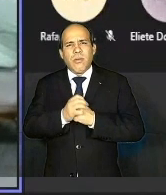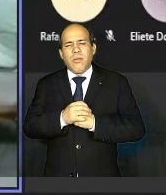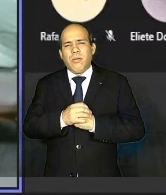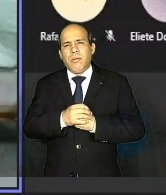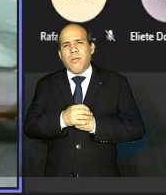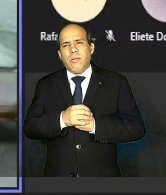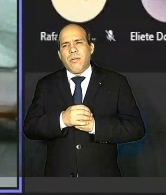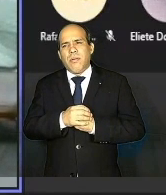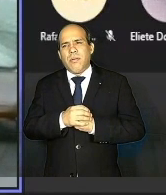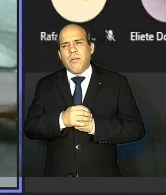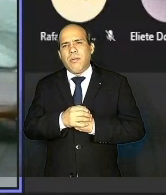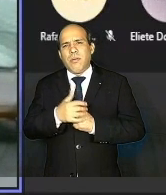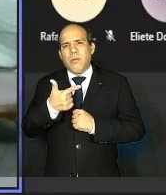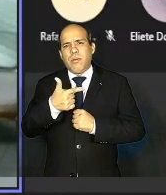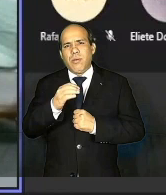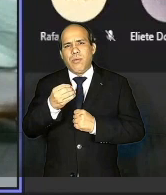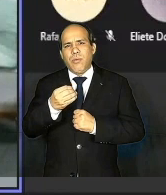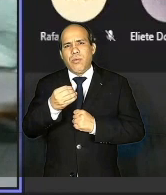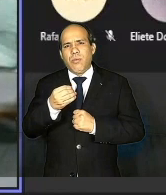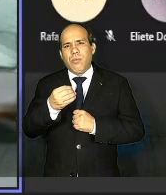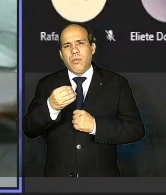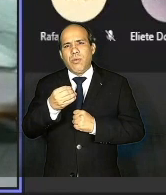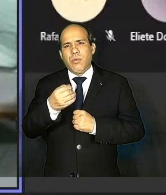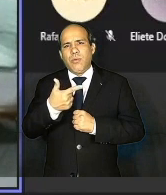Essa ação aqui é de